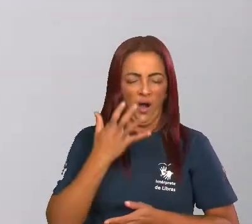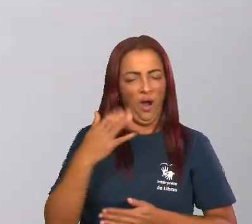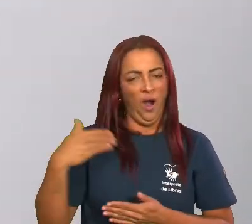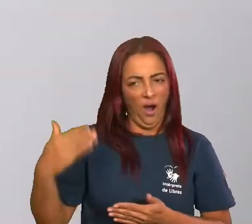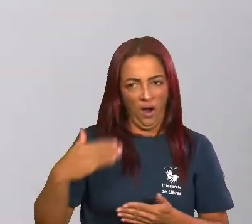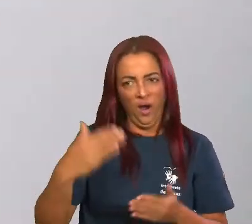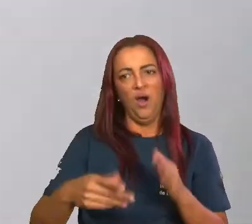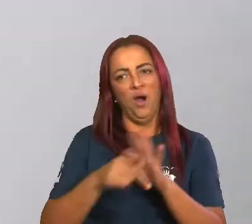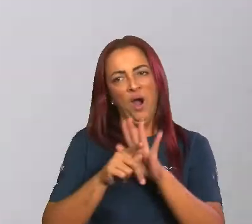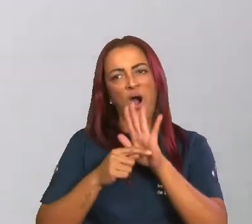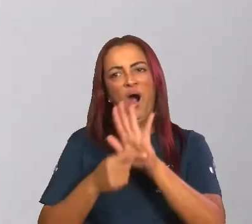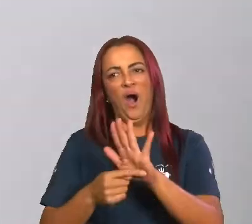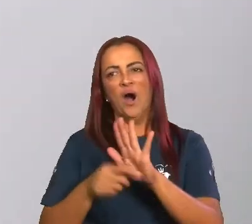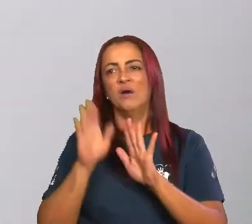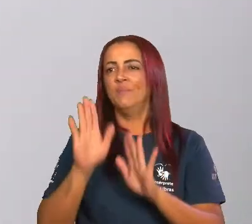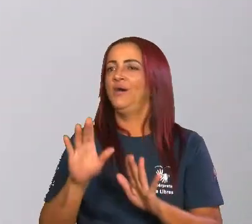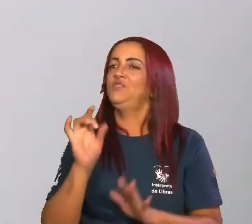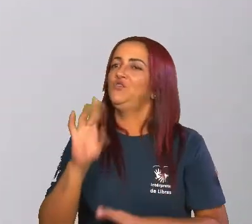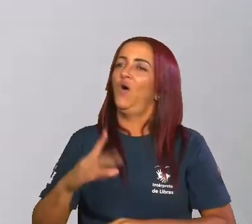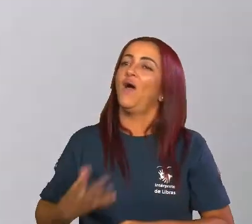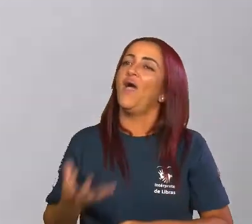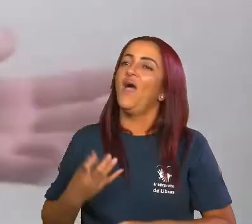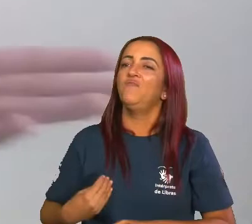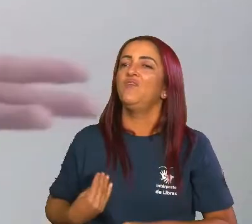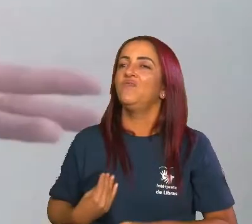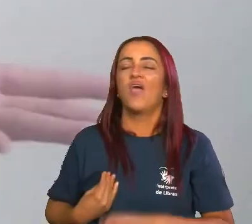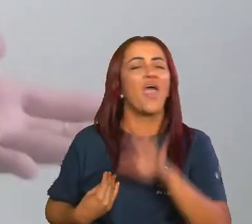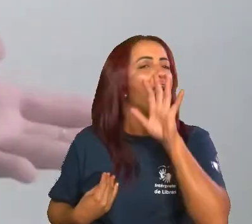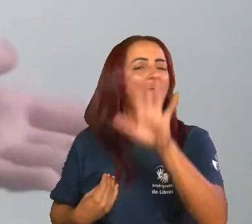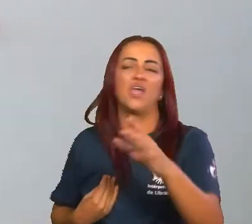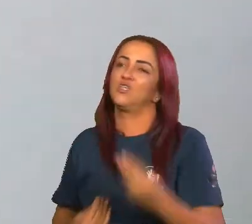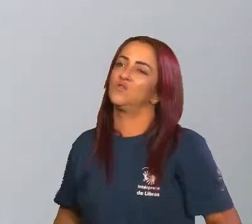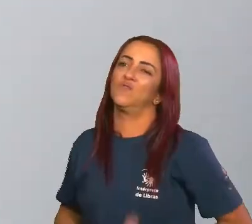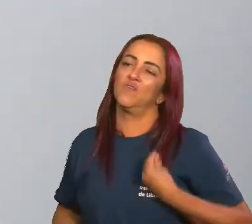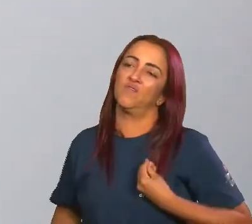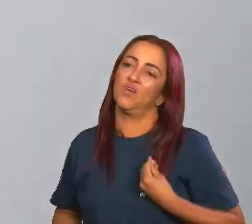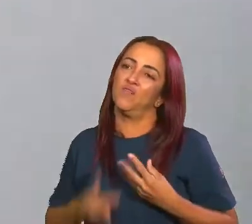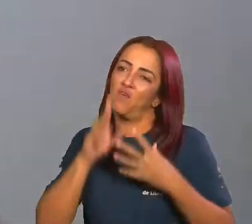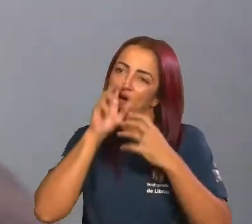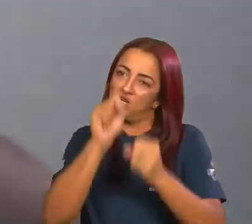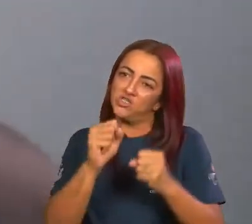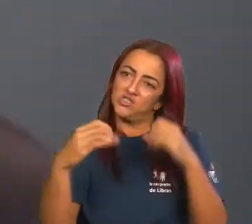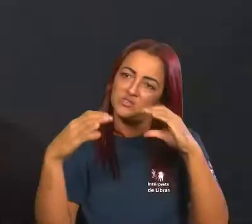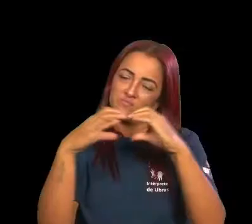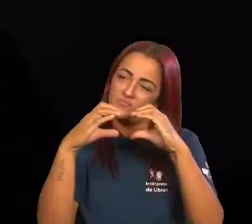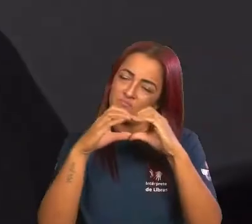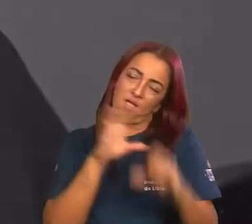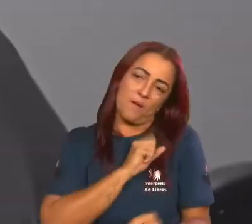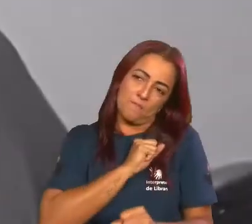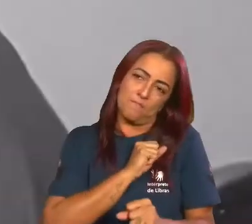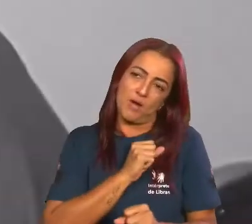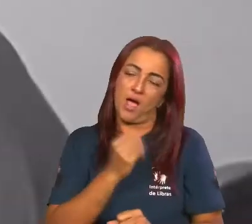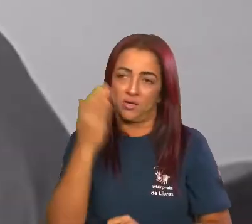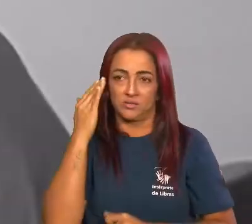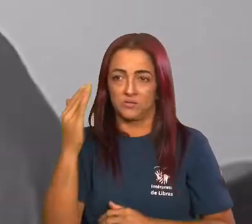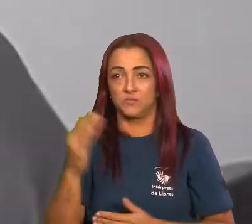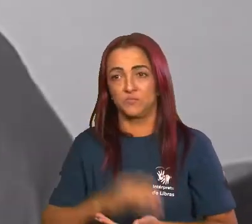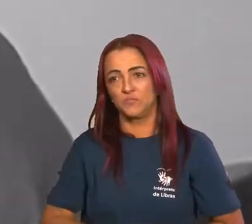morte. Mas eu só quero viver. Ser raro é viver intensamente. Um abraço a todos.